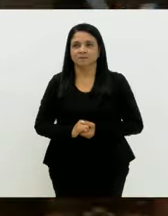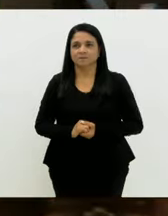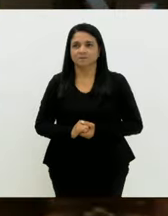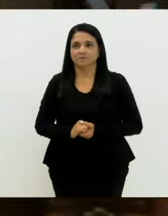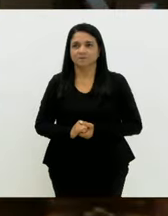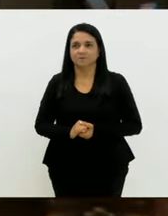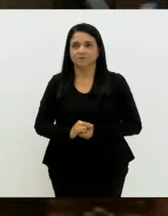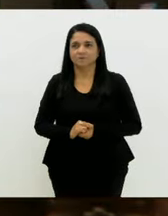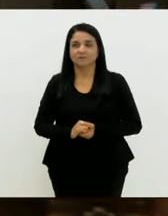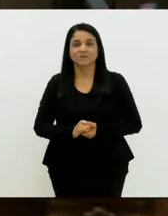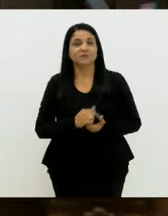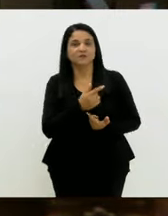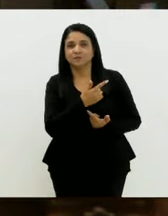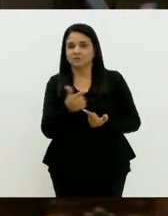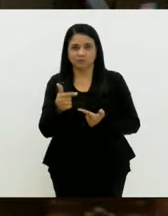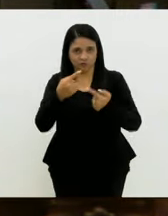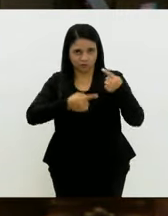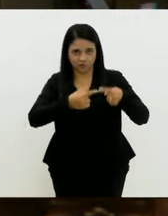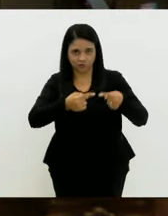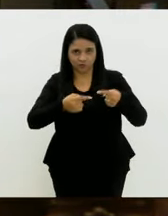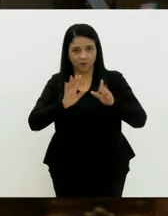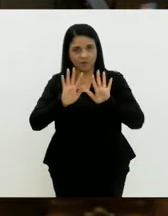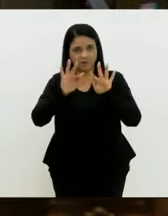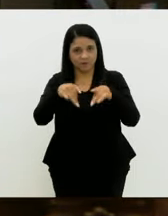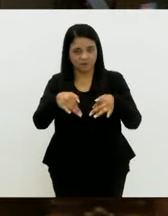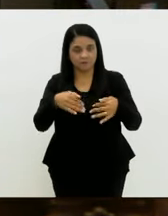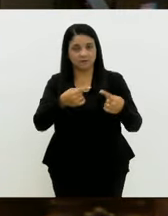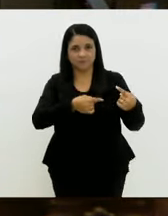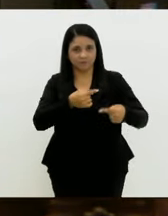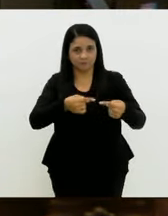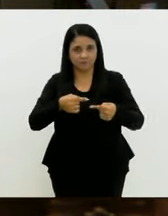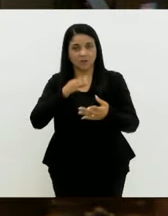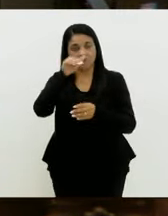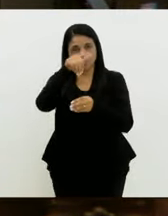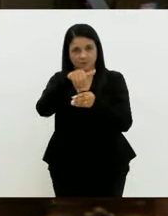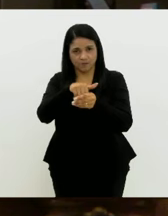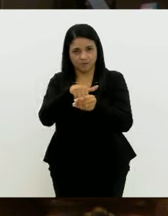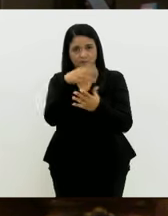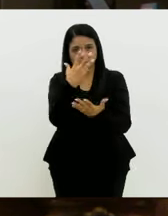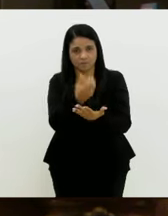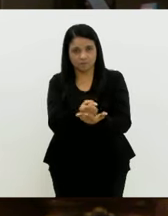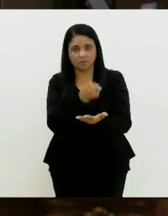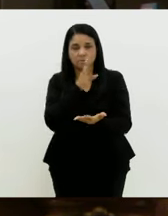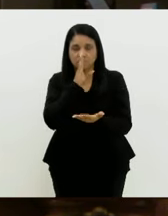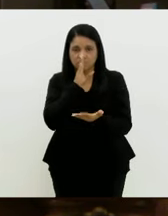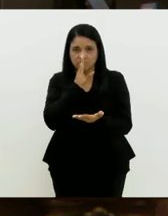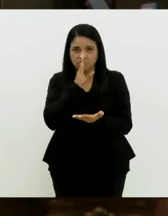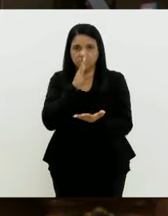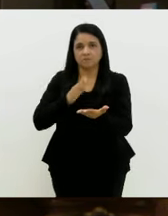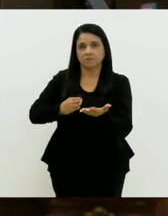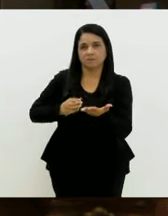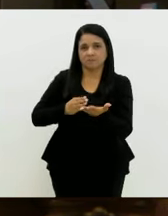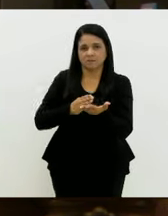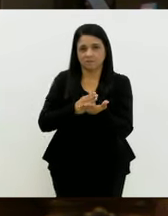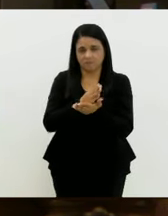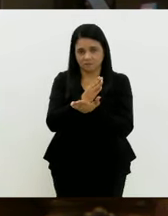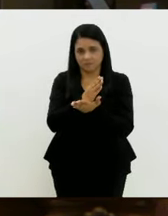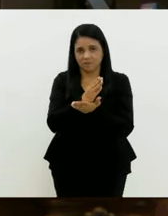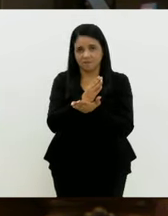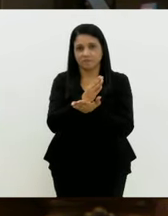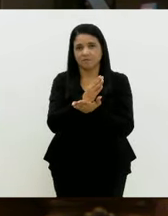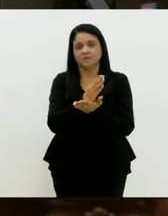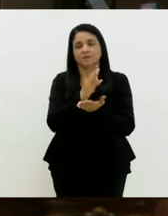Não havendo mais quem queira discutir, encerrada a discussão. Em votação, senhores que aprovam, permaneçam como estão. Aprovado,